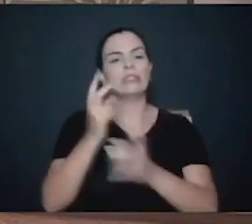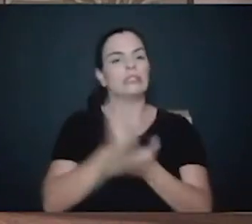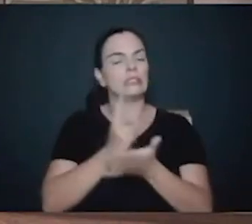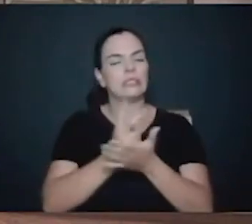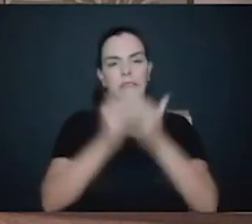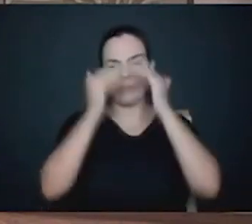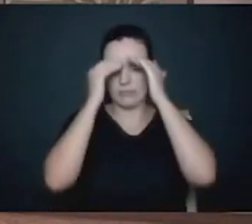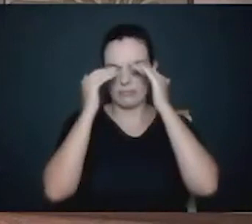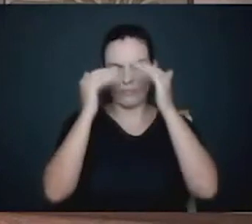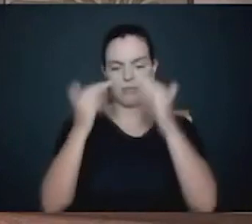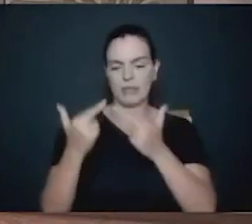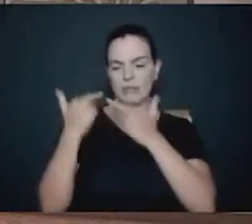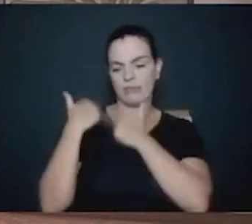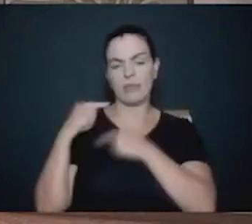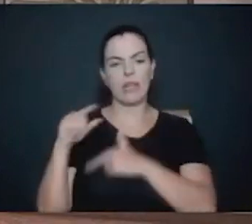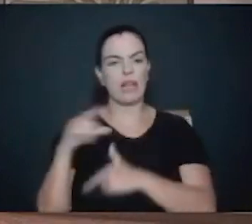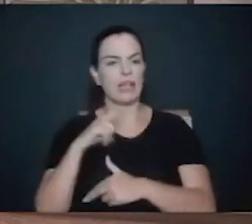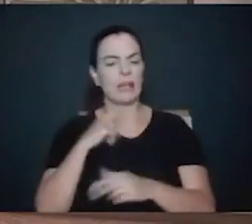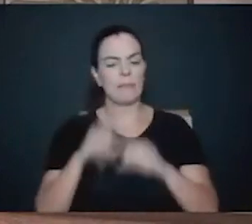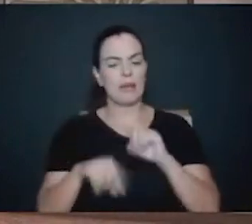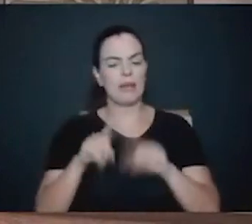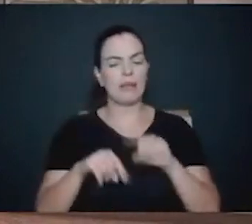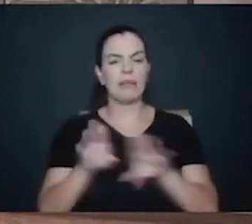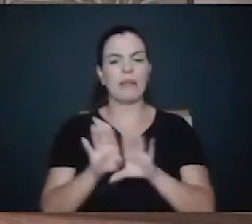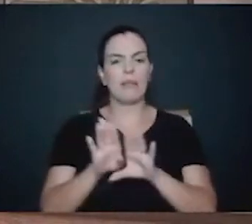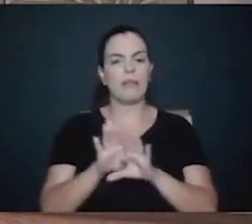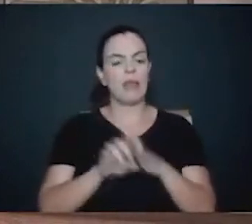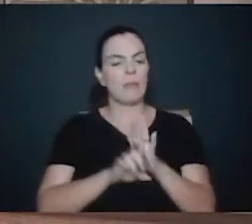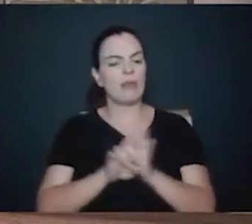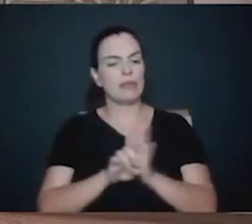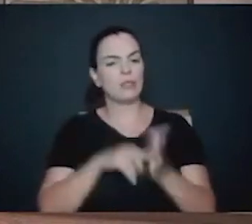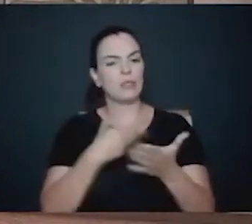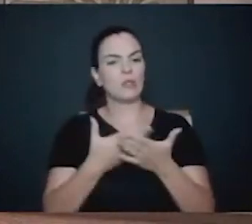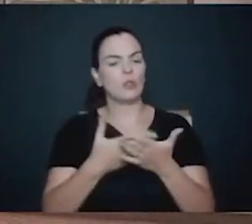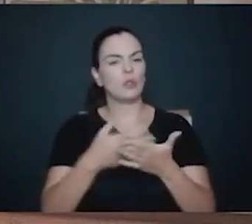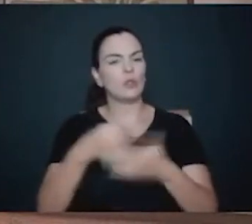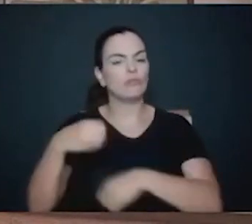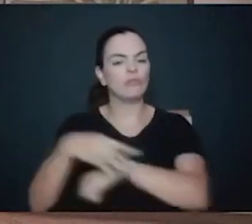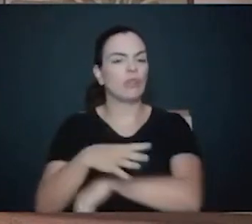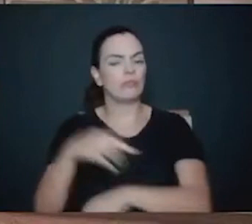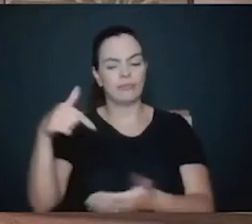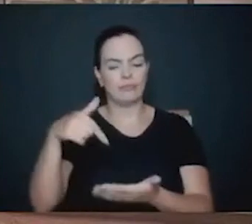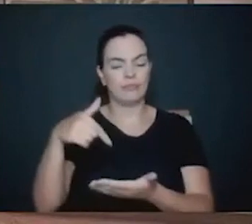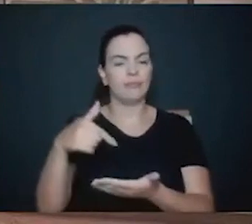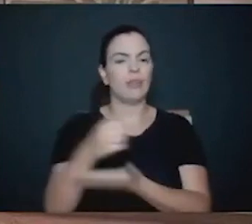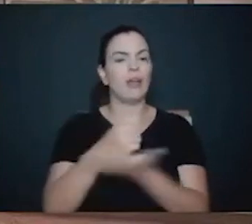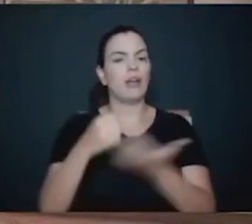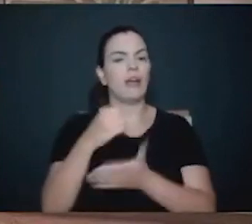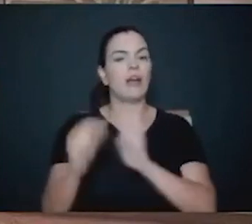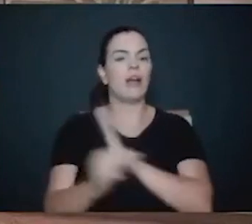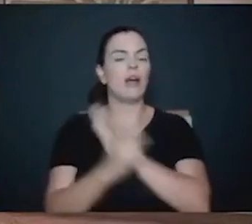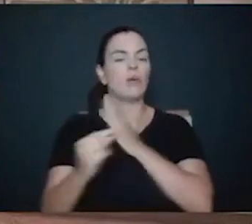estudos comprovados por especialistas da área. Quero, com muita honra, essa casa, agradecendo a